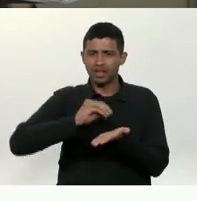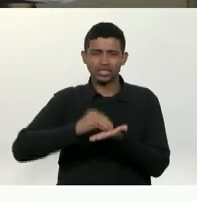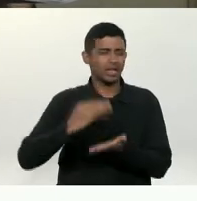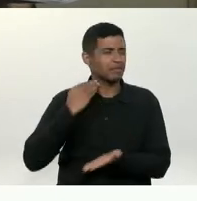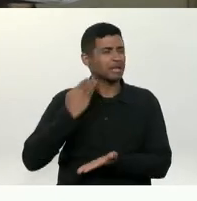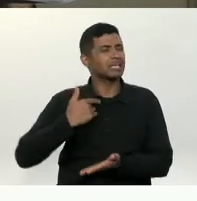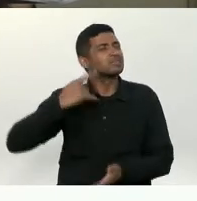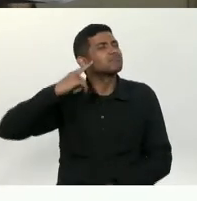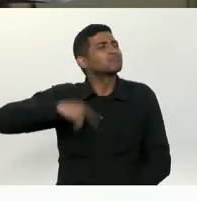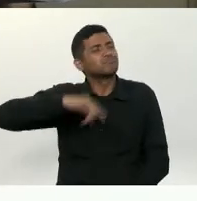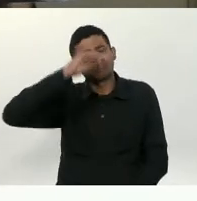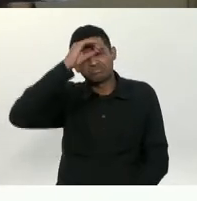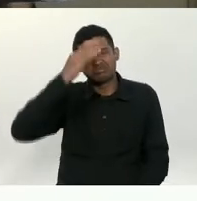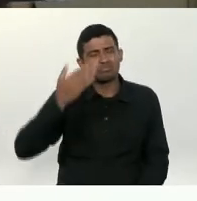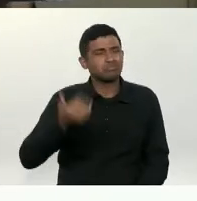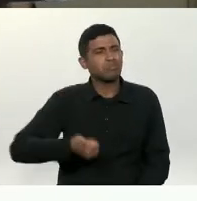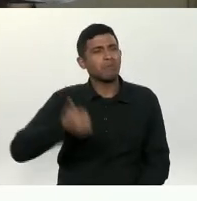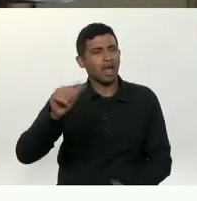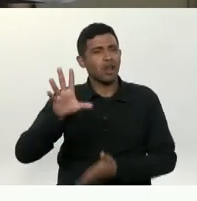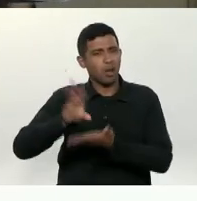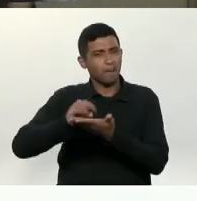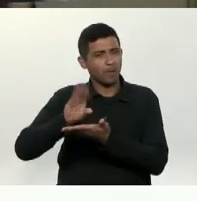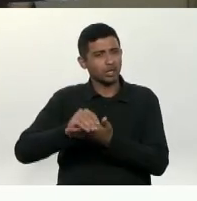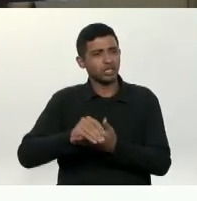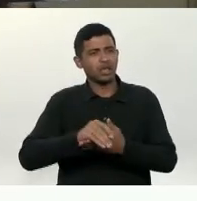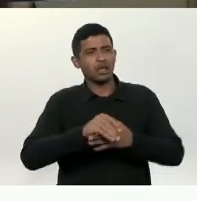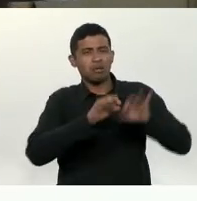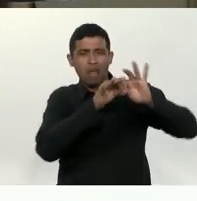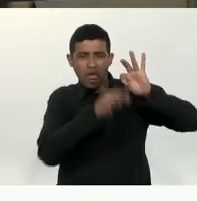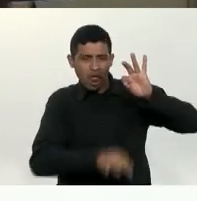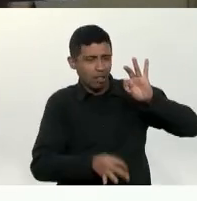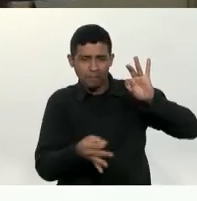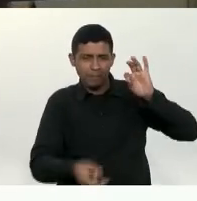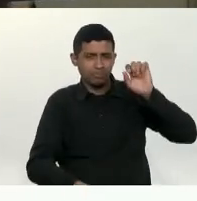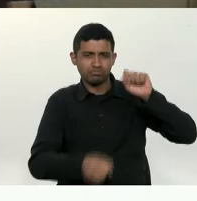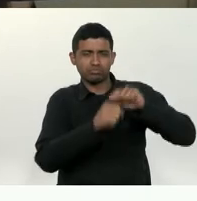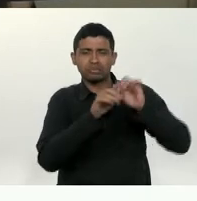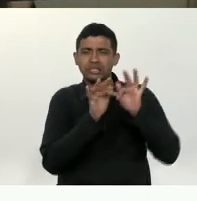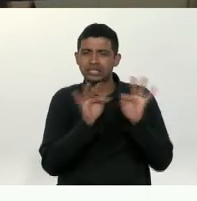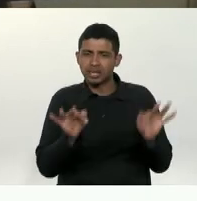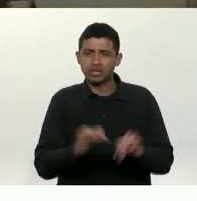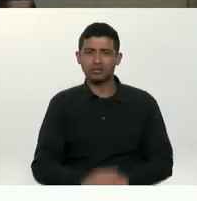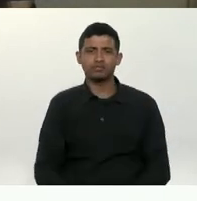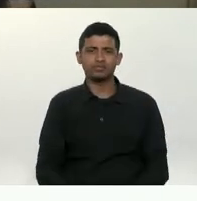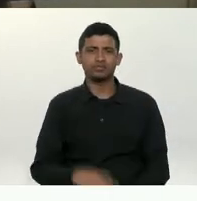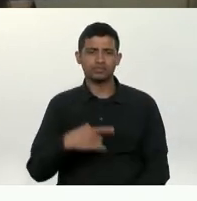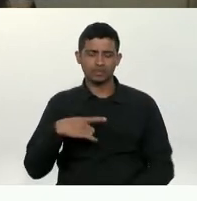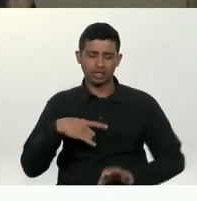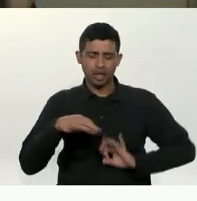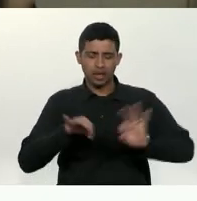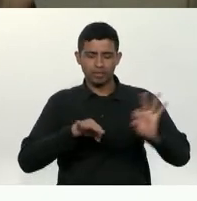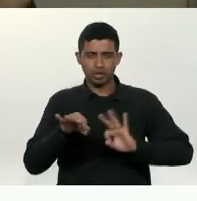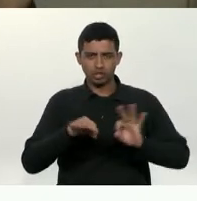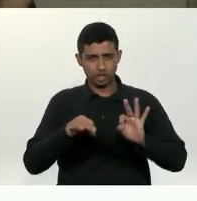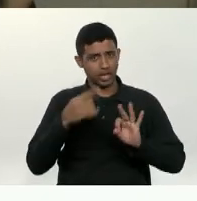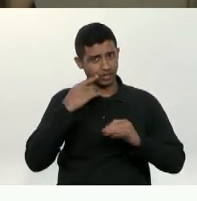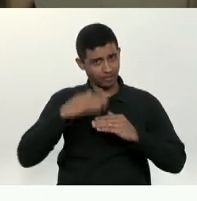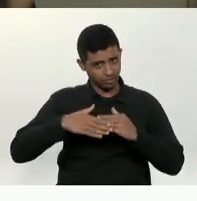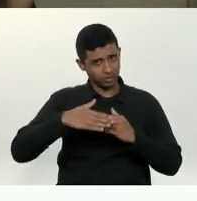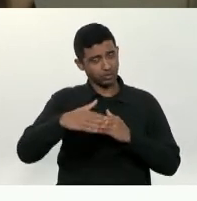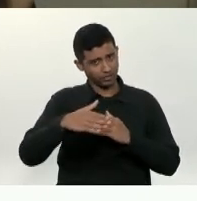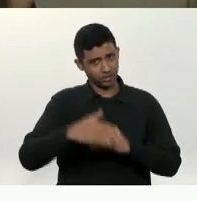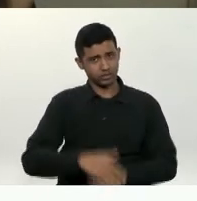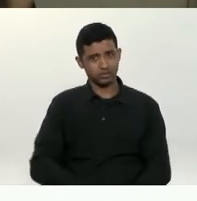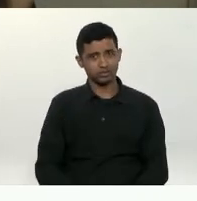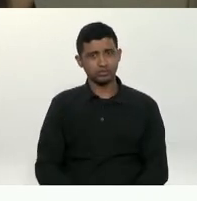como é o melhor modelo. E, na verdade, ao invés de burocratizar, desburocratiza, né? Existe um projeto a ser lançado pelo Poder Executivo Estadual